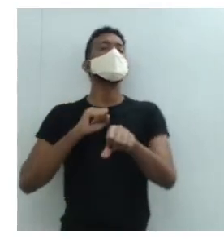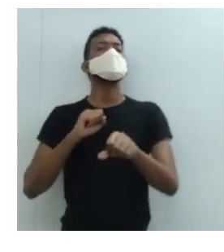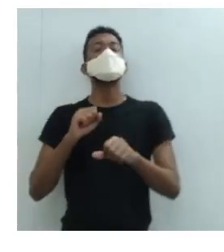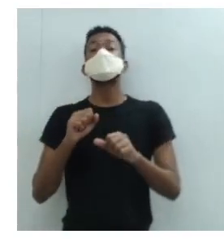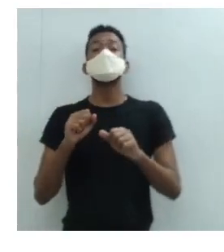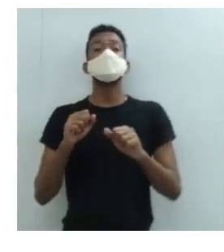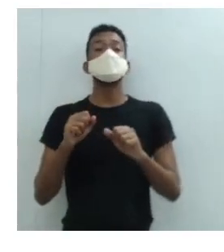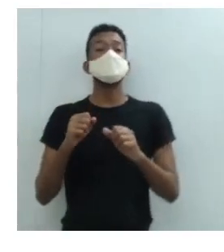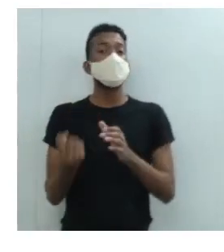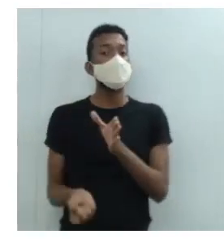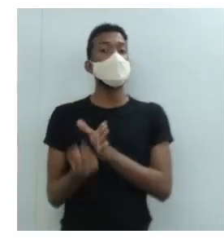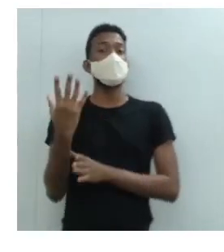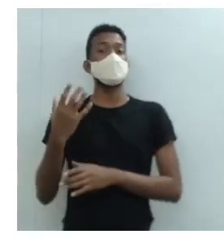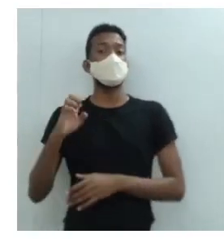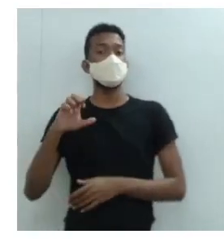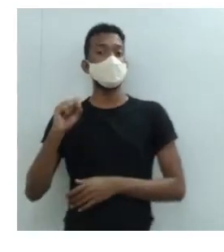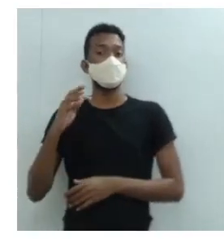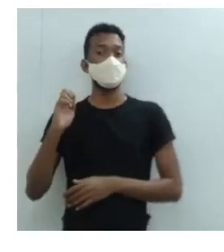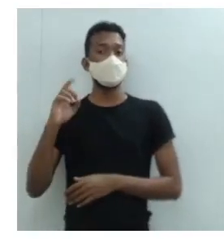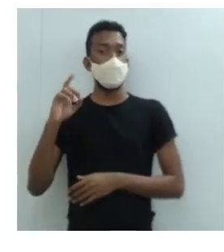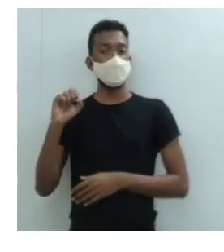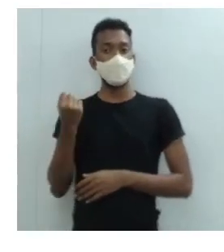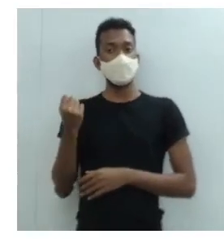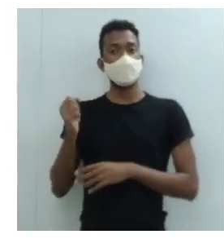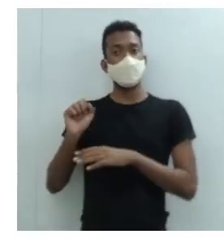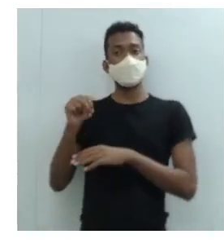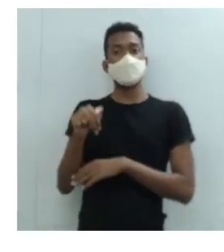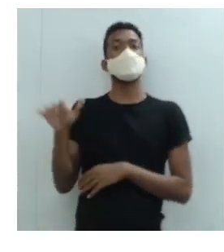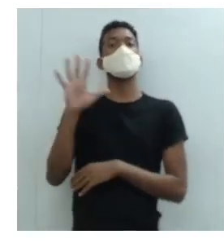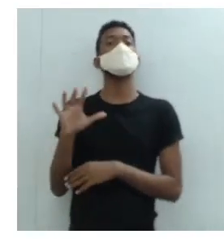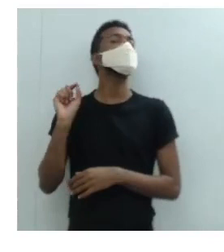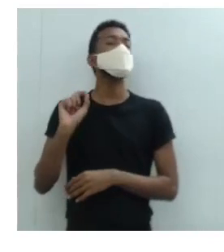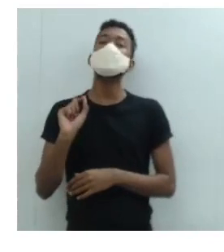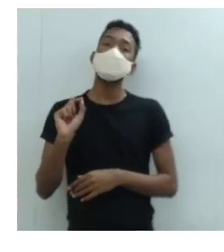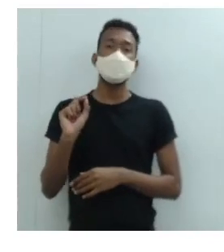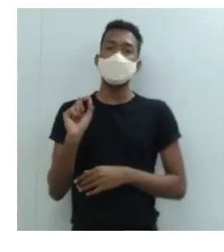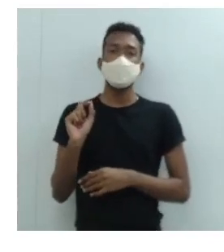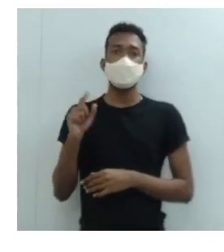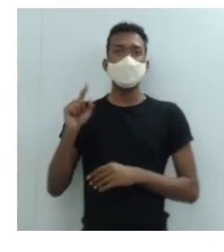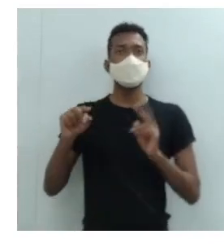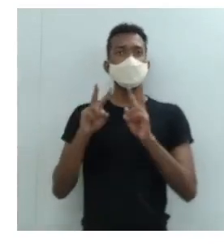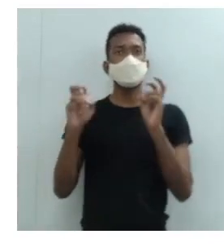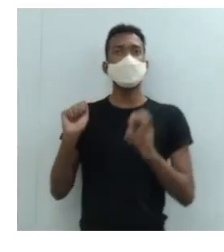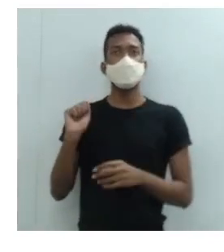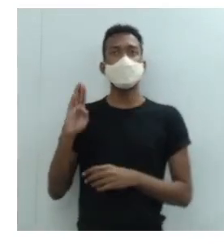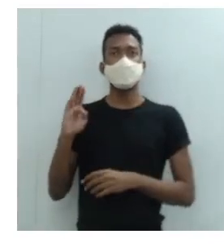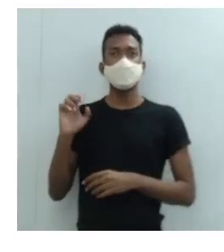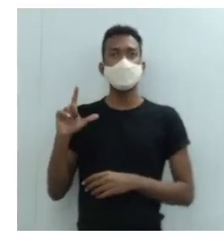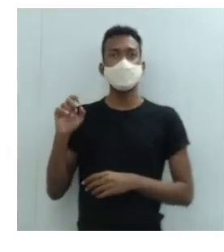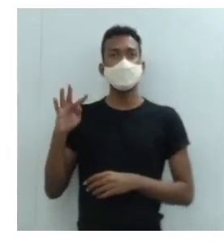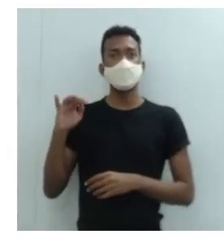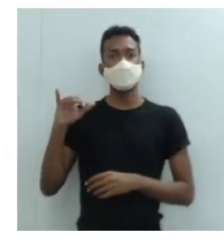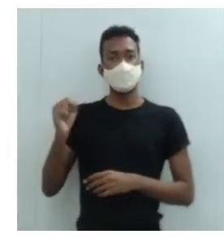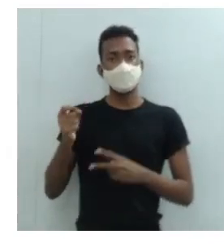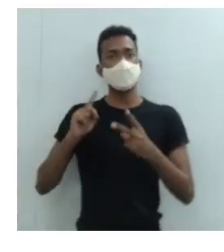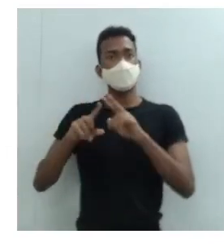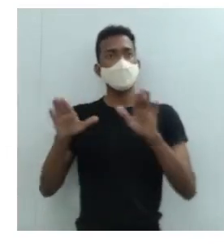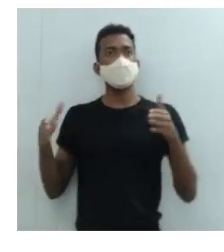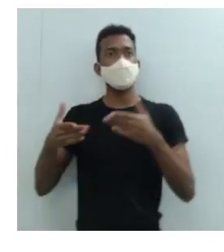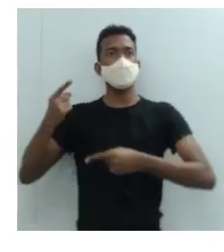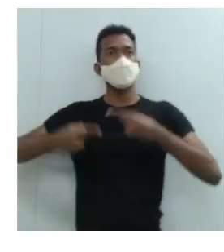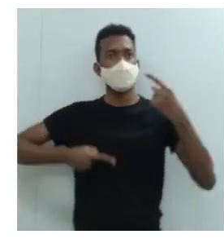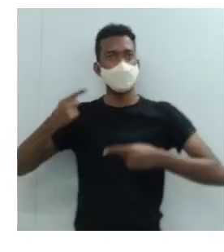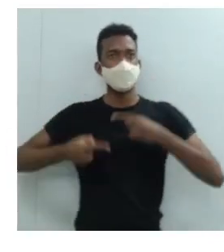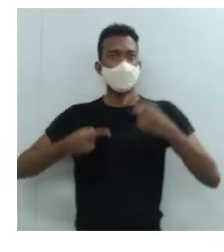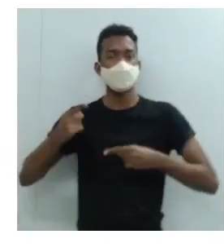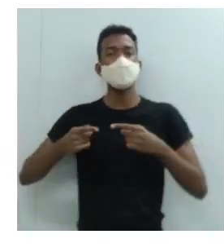isso? Quando a gente vai falar de Estados Nacionais, a gente vai falar de quê? De absolutismo, centralização política e construção